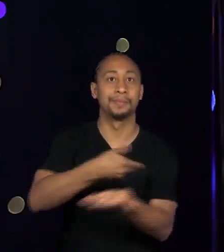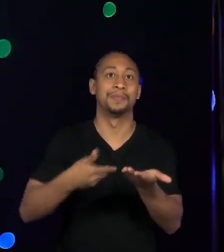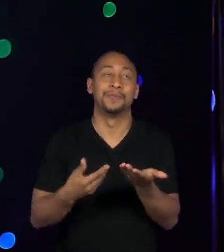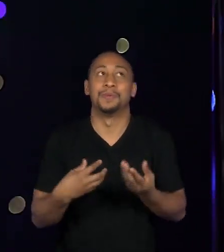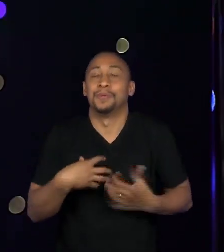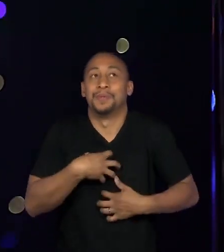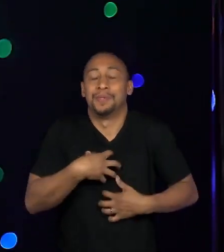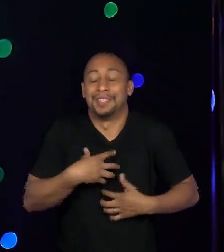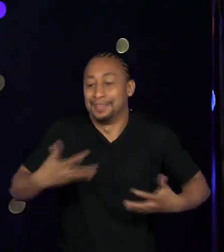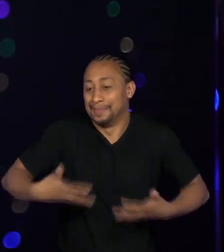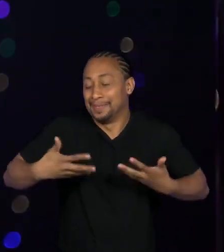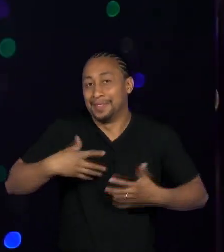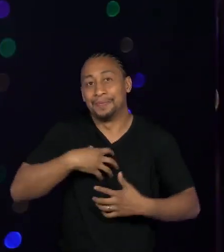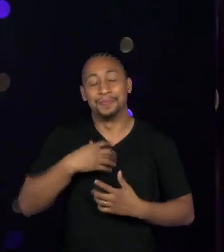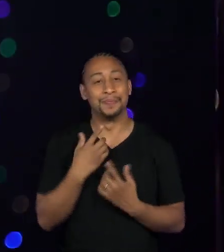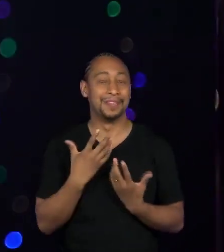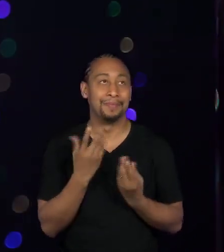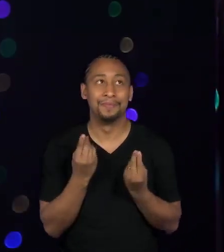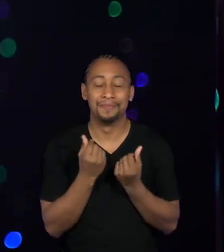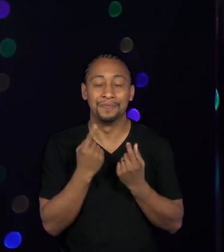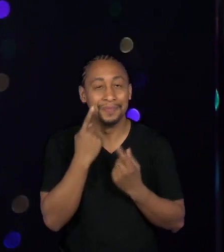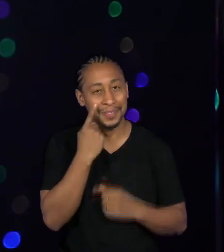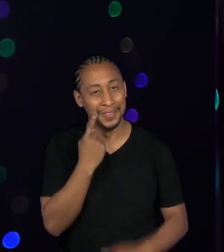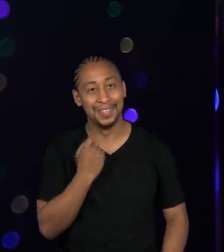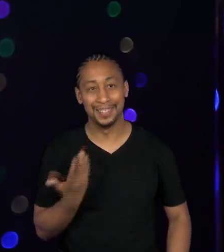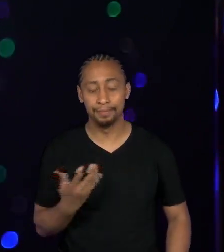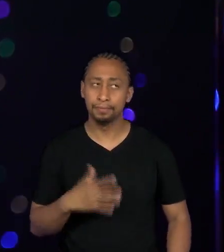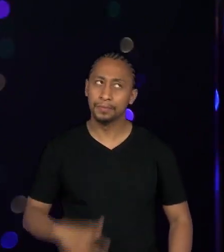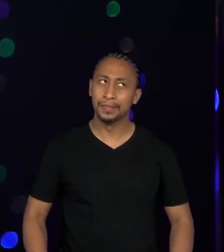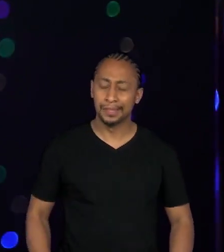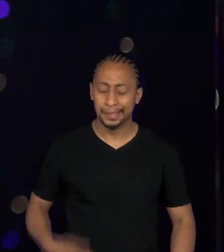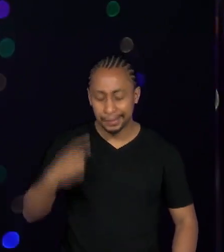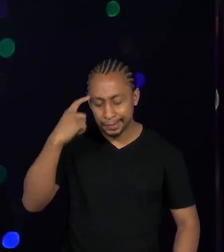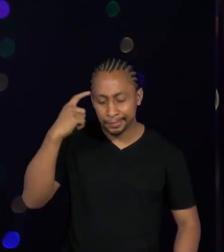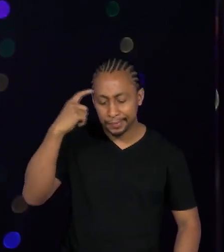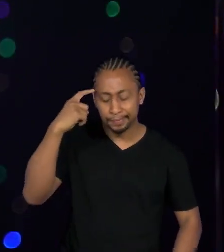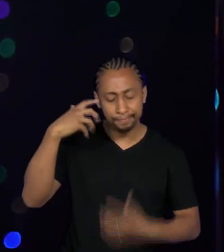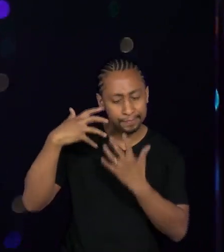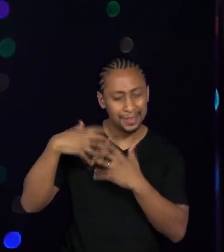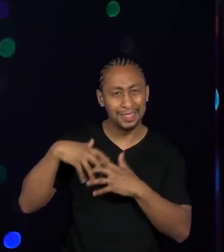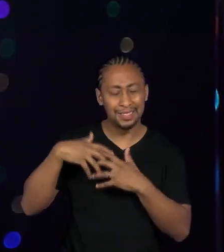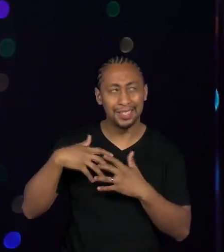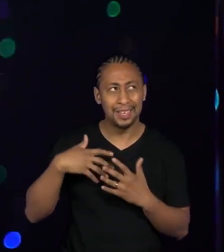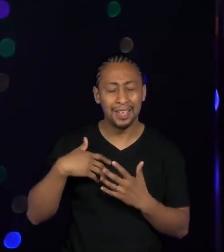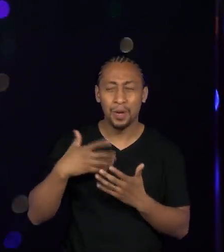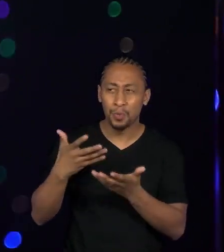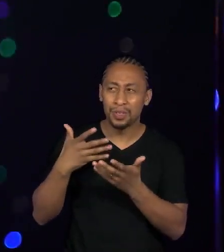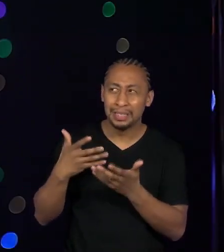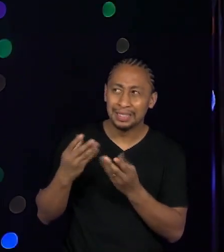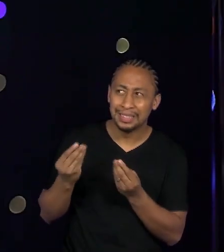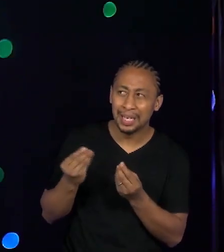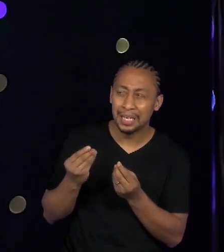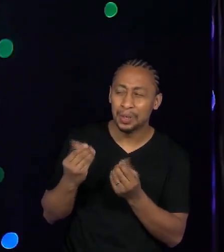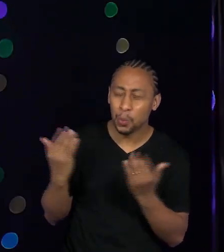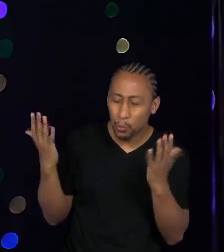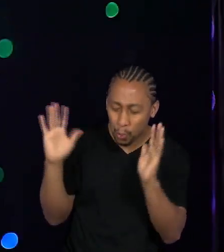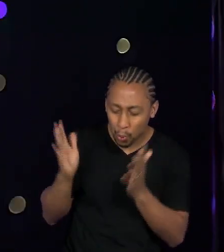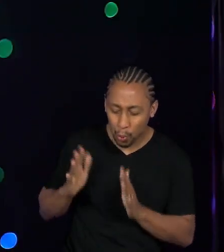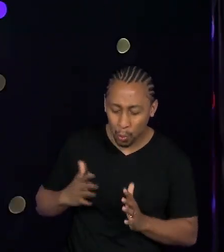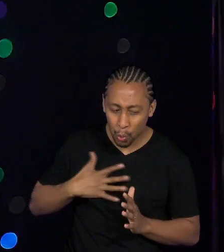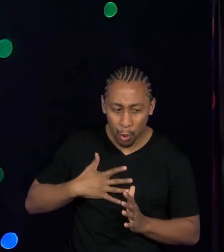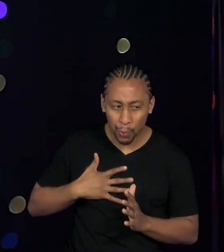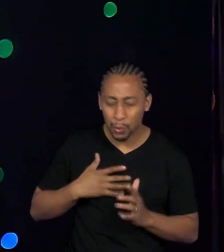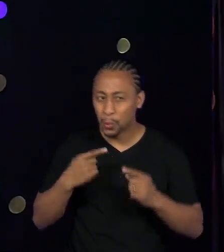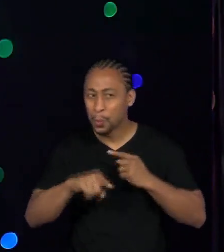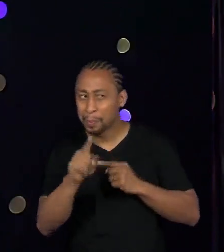Eu vou chorar. Passou na minha cabeça antes de começar. Não ter o corpo ideal para fazer o poli. A gente que não tem um